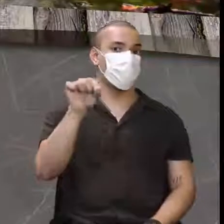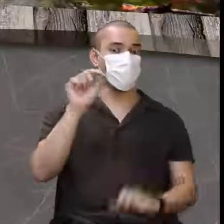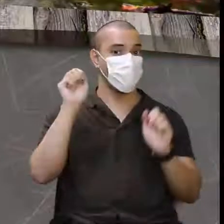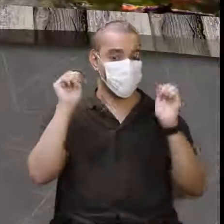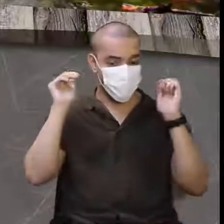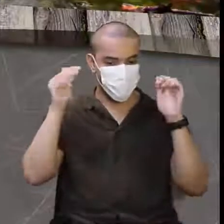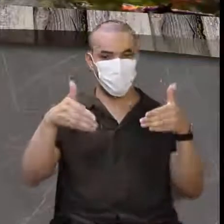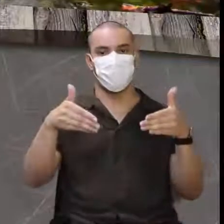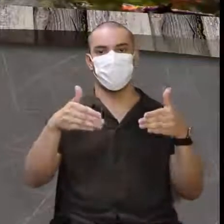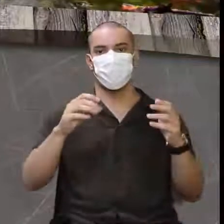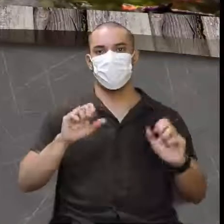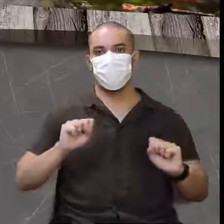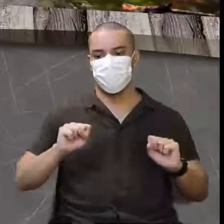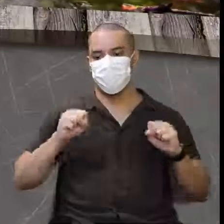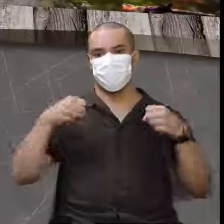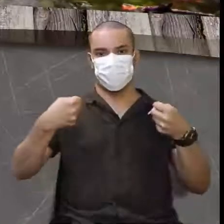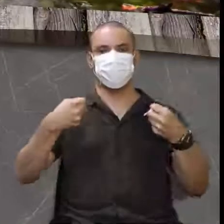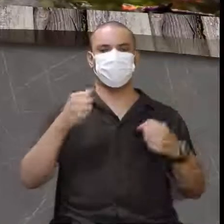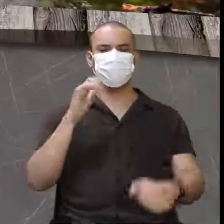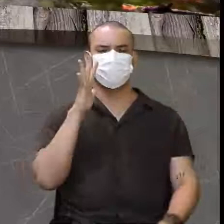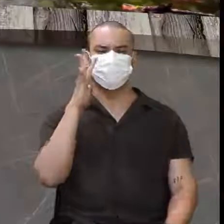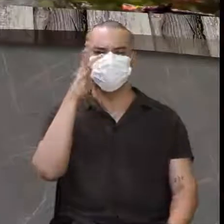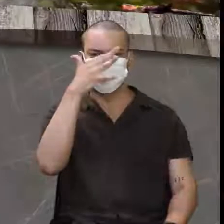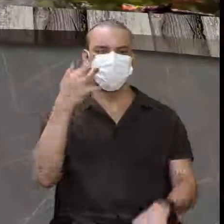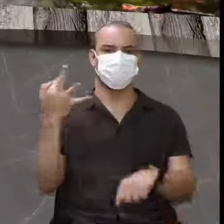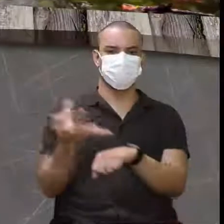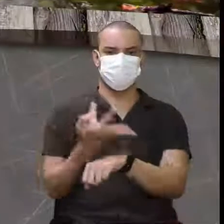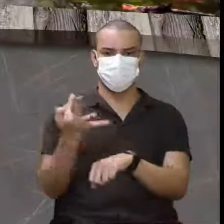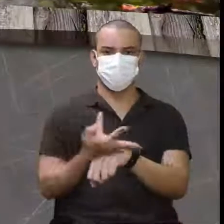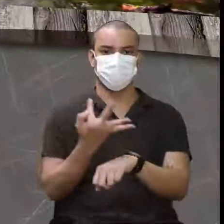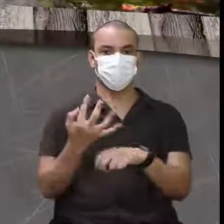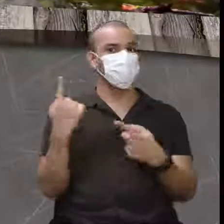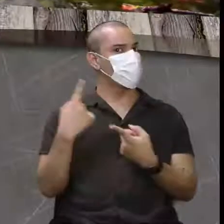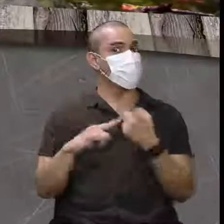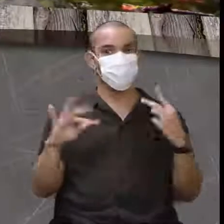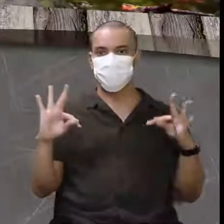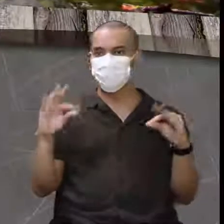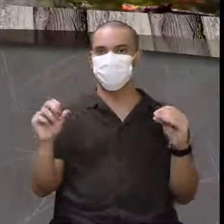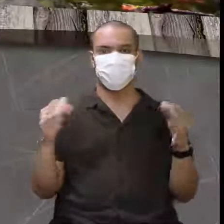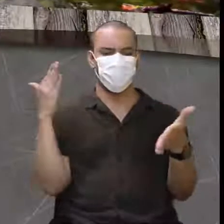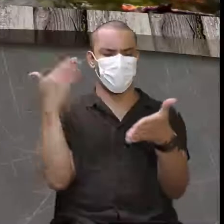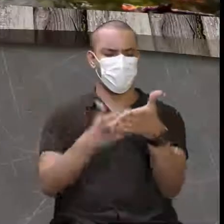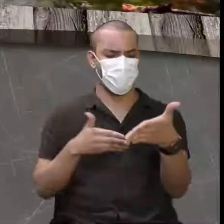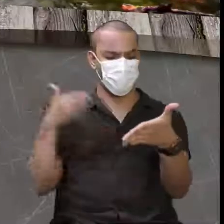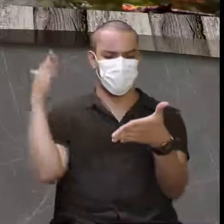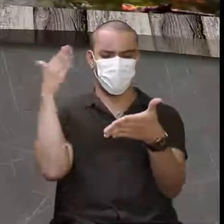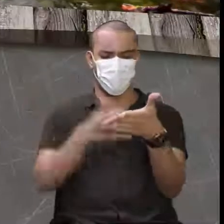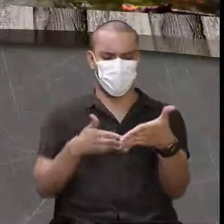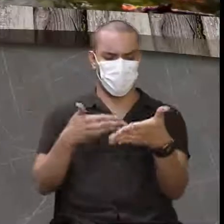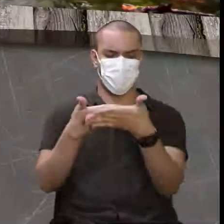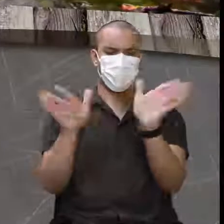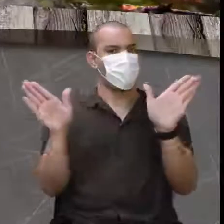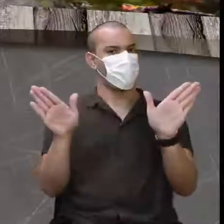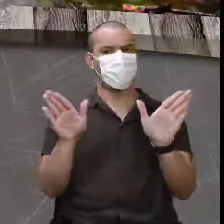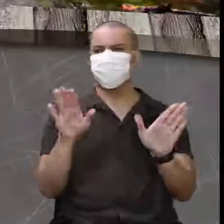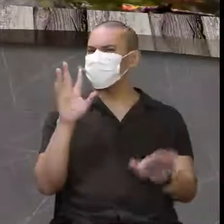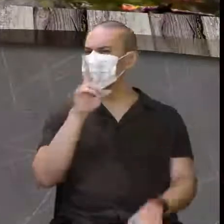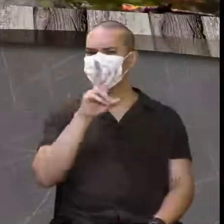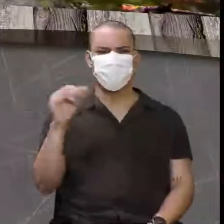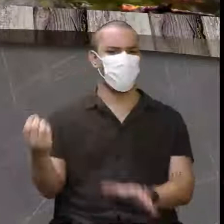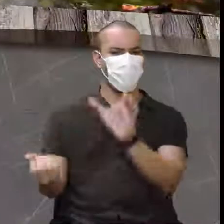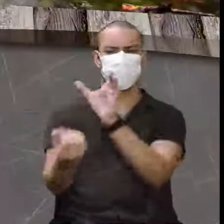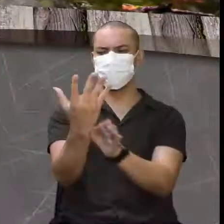Foco, força, resistência a todas esses obstáculos que vão aparecer. Porque não vai deixar de aparecer, tá,